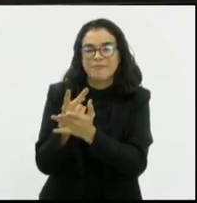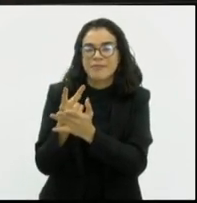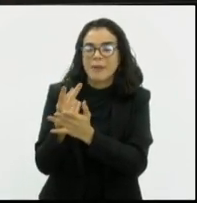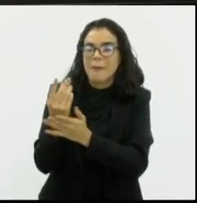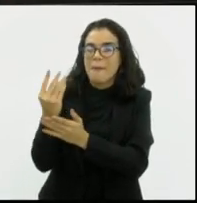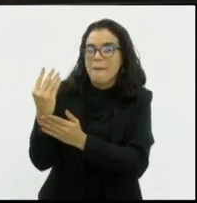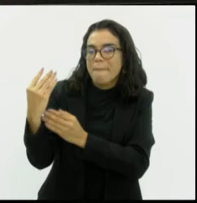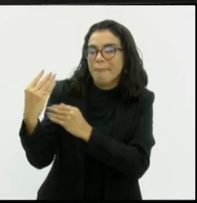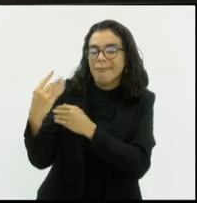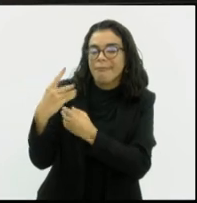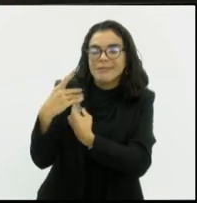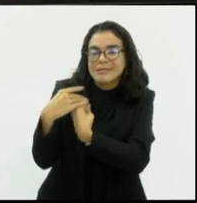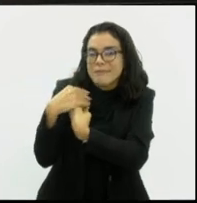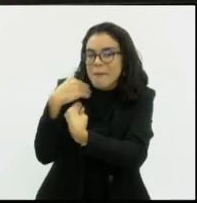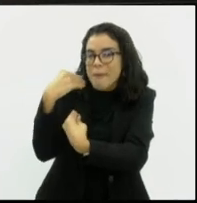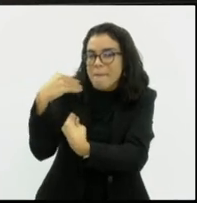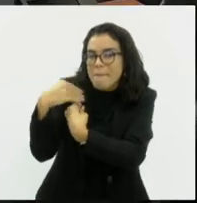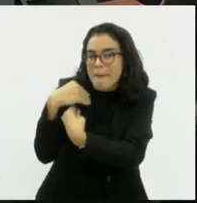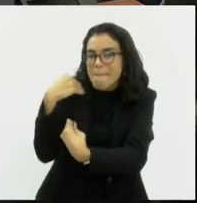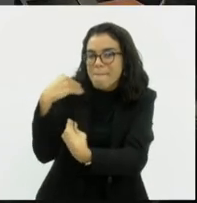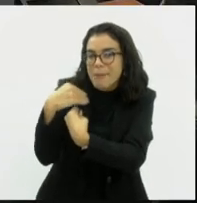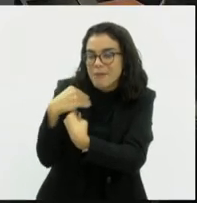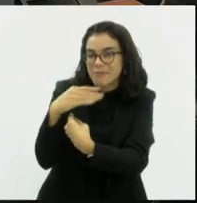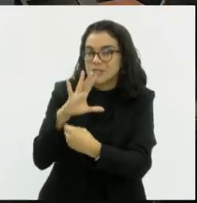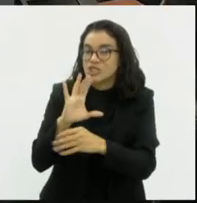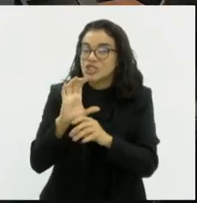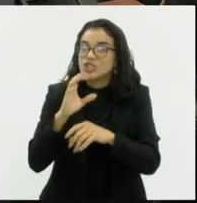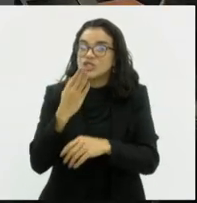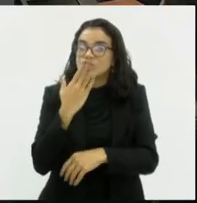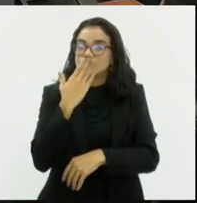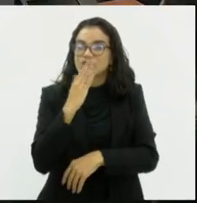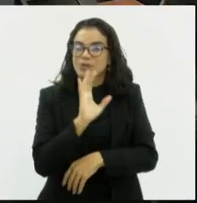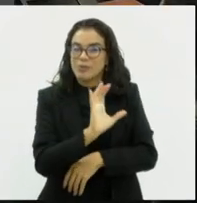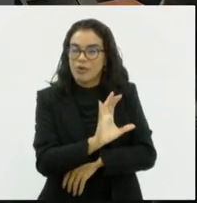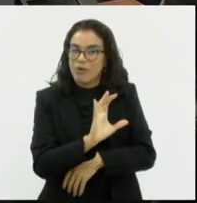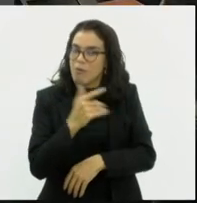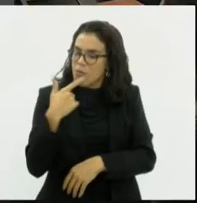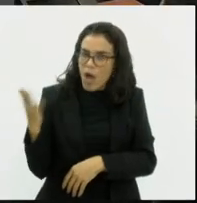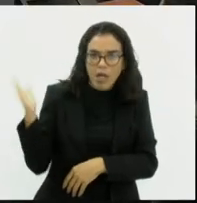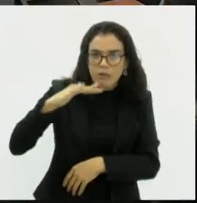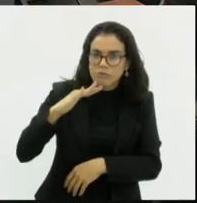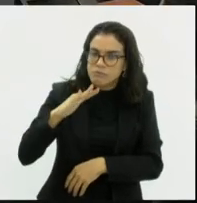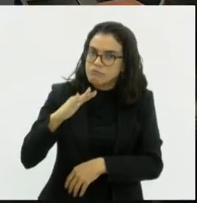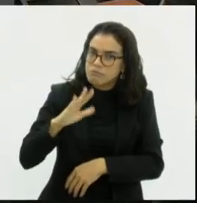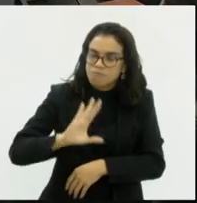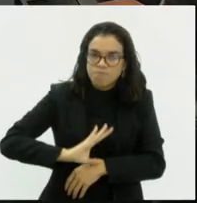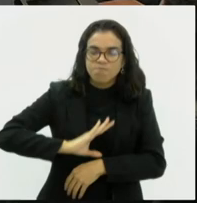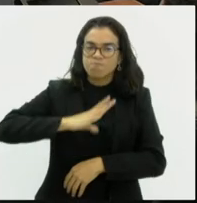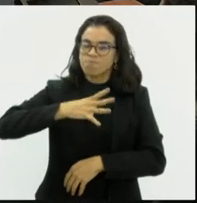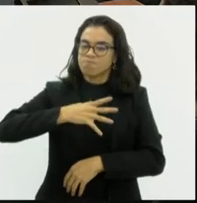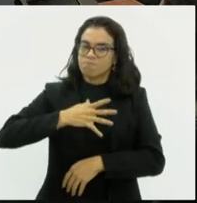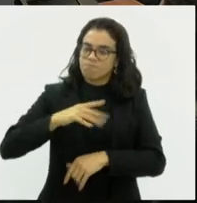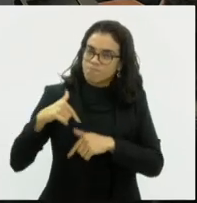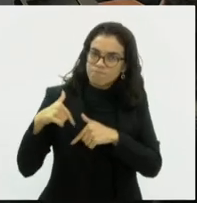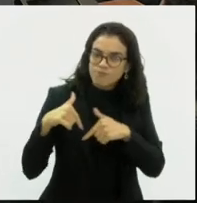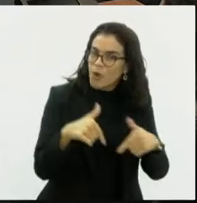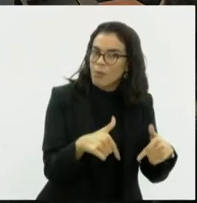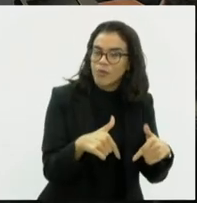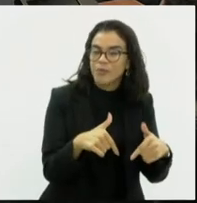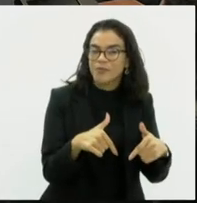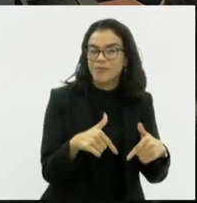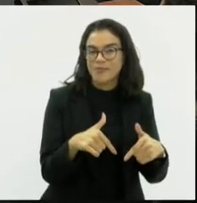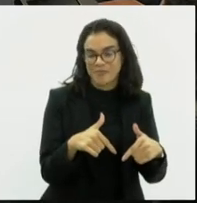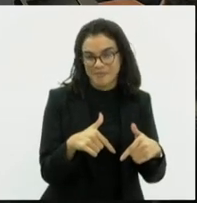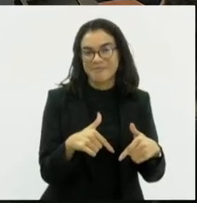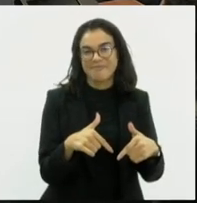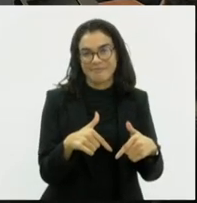confortar, porque eu prefiro conforto a estilo Brazão mesmo, que é o conforto de vamos para frente, vamos embora. Então, eu faço, antes de começar a